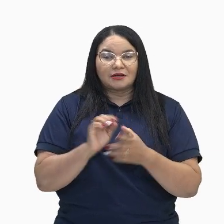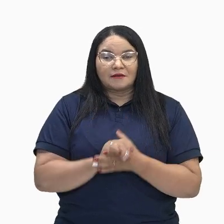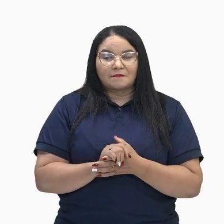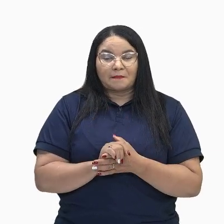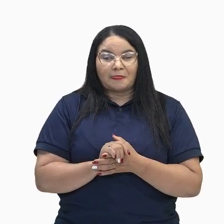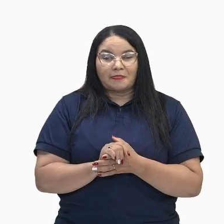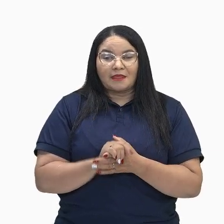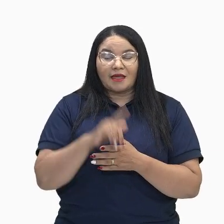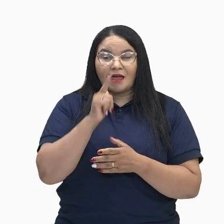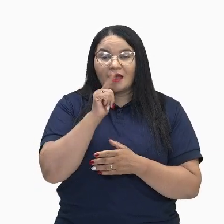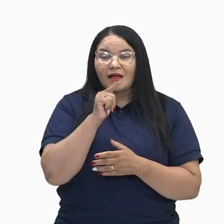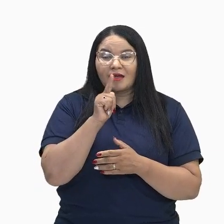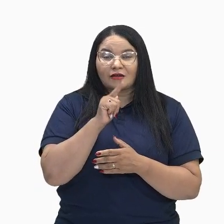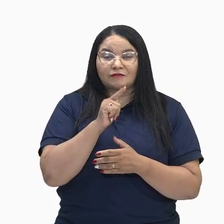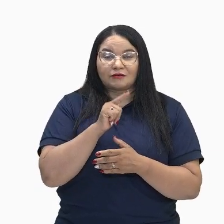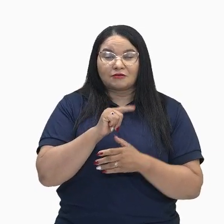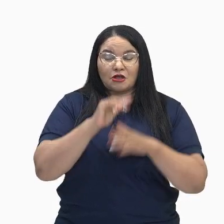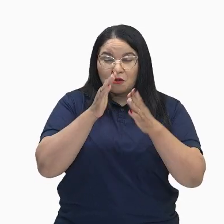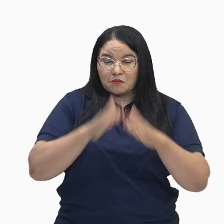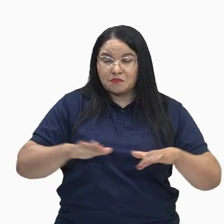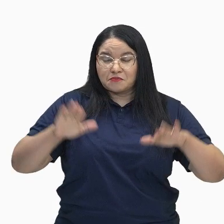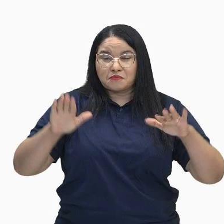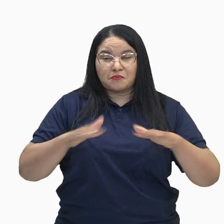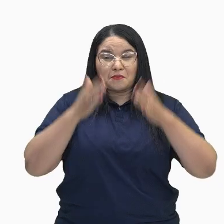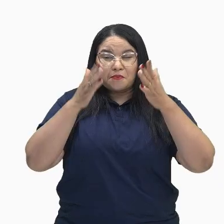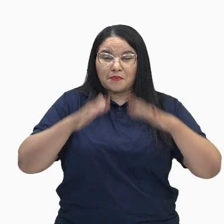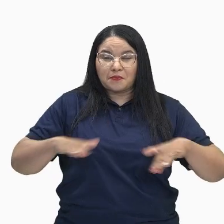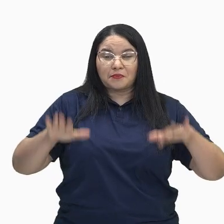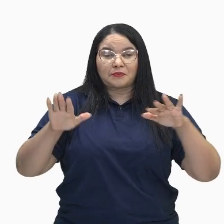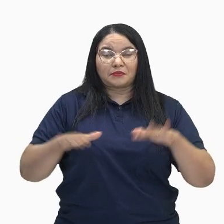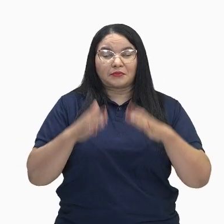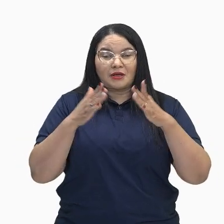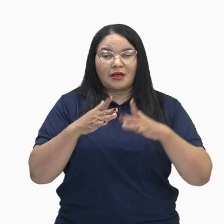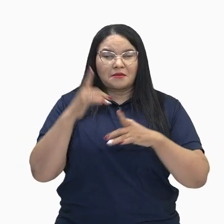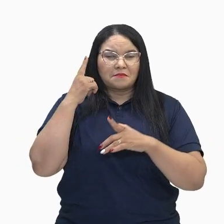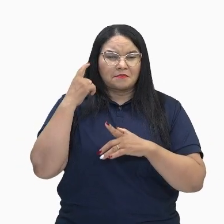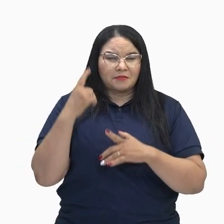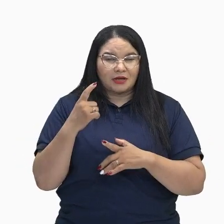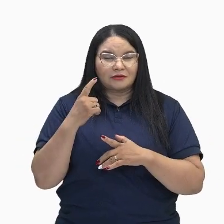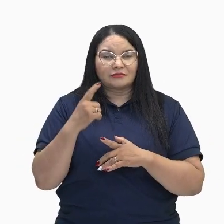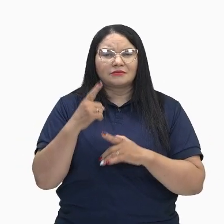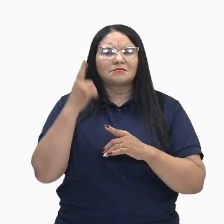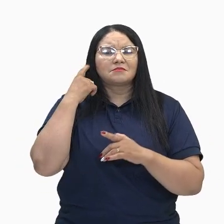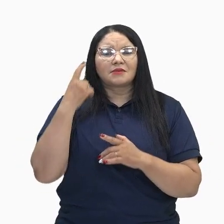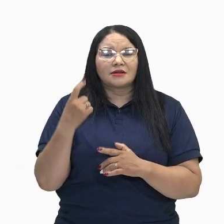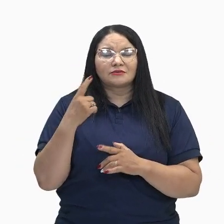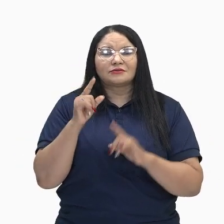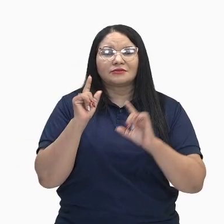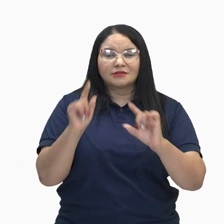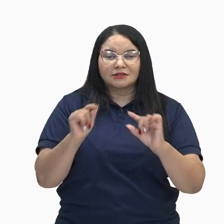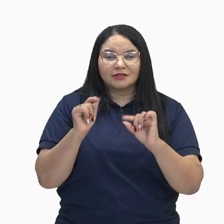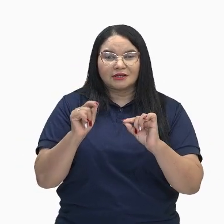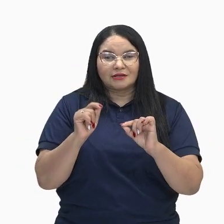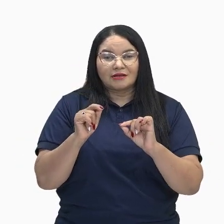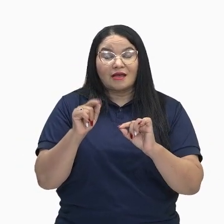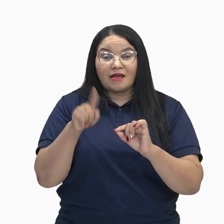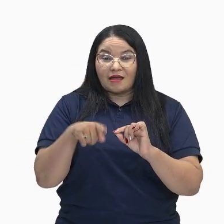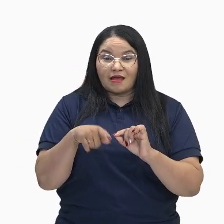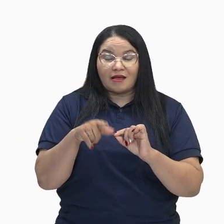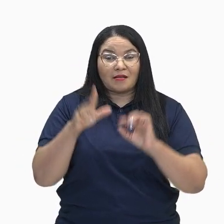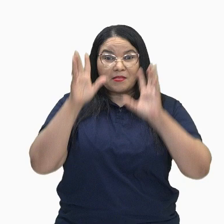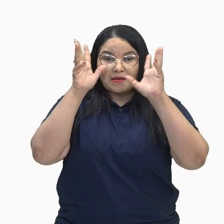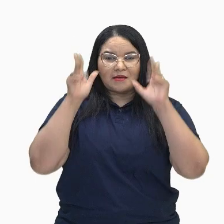águas revoltas rugiam. Quem ruge, no caso, são os animais, né? O